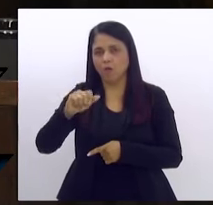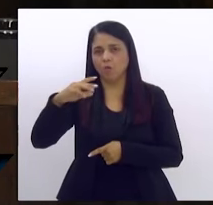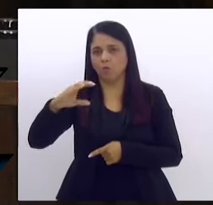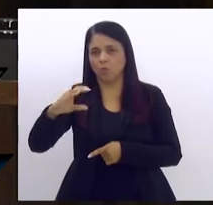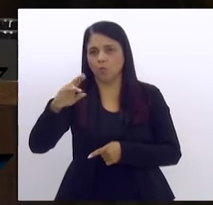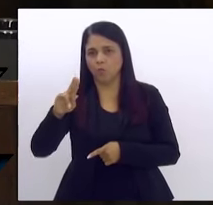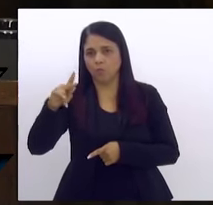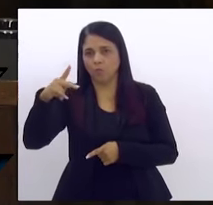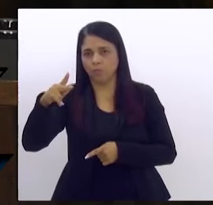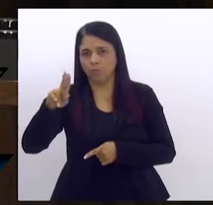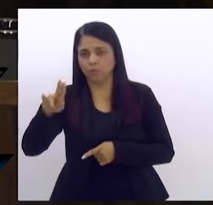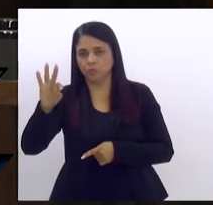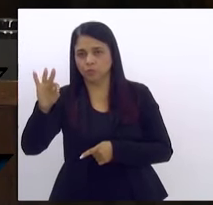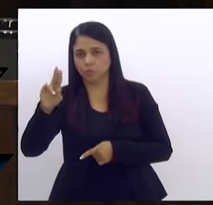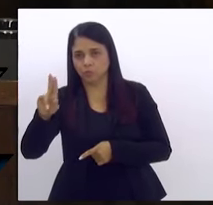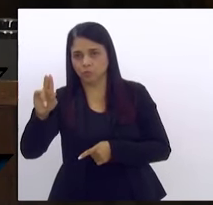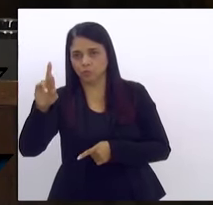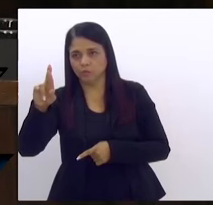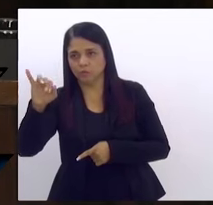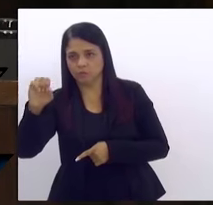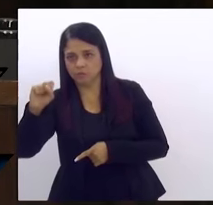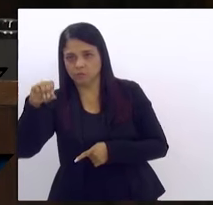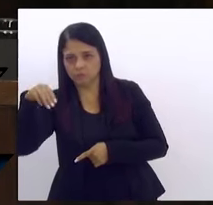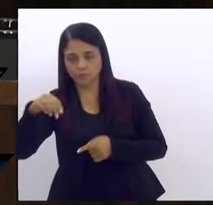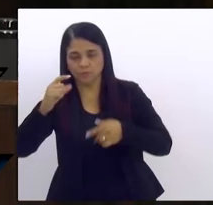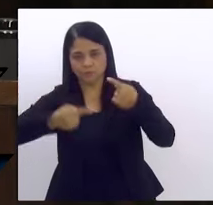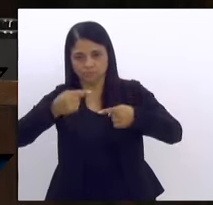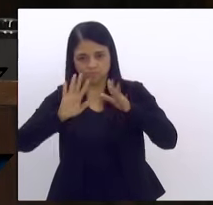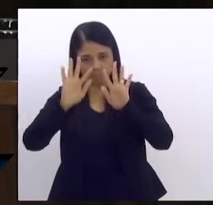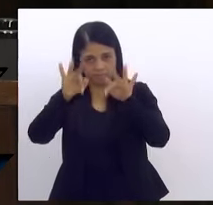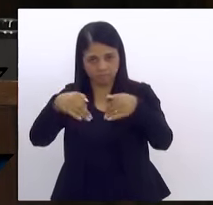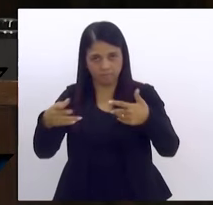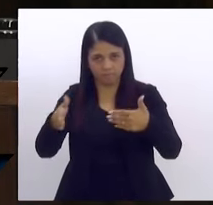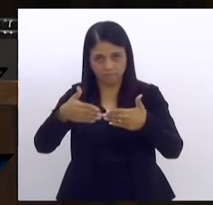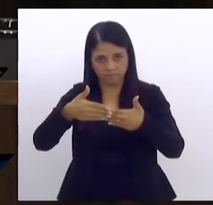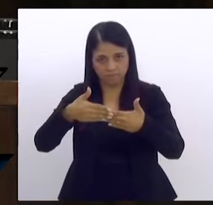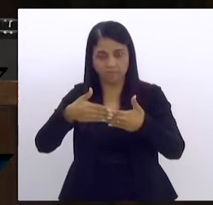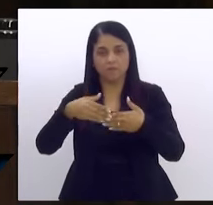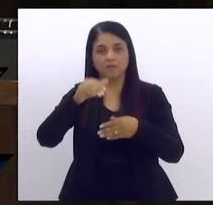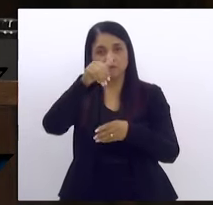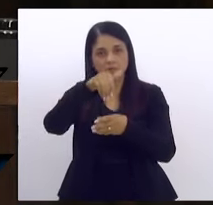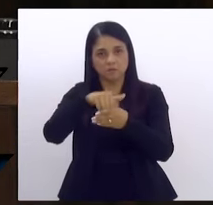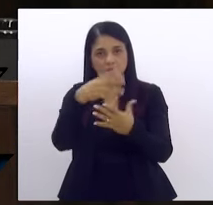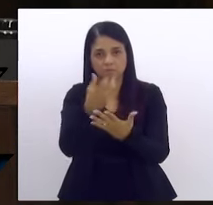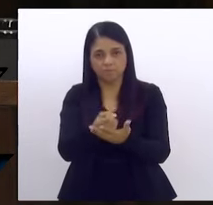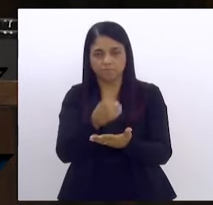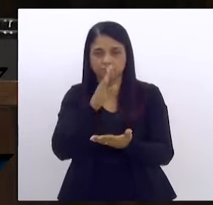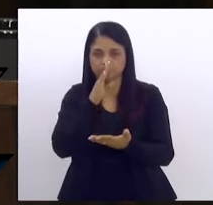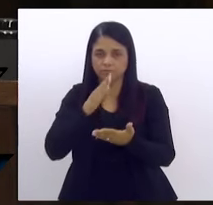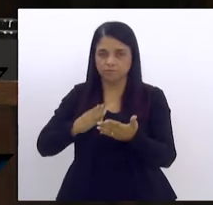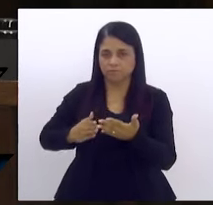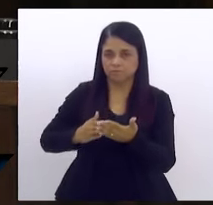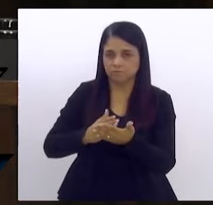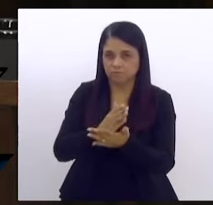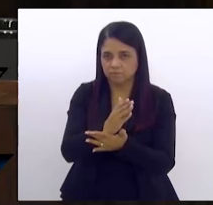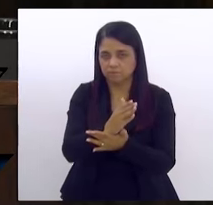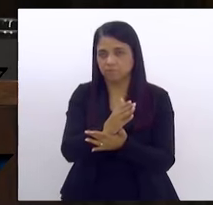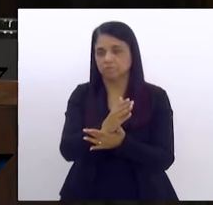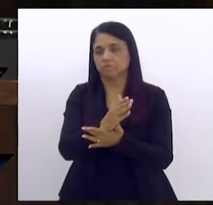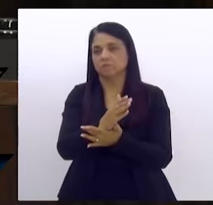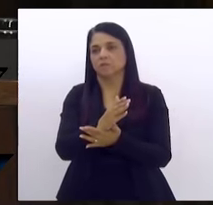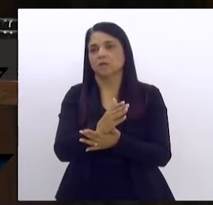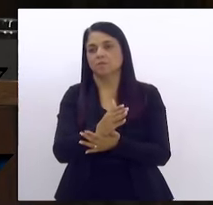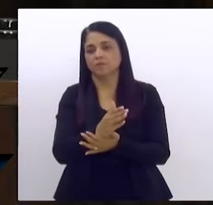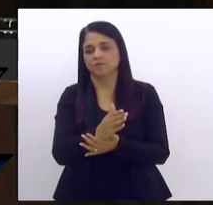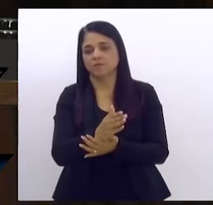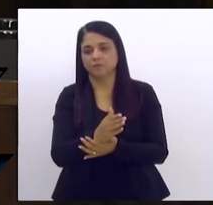Em discussão, não havendo mais quem queira discutir, encerrada a discussão, em votação, senhores que aprovam, permaneçam como